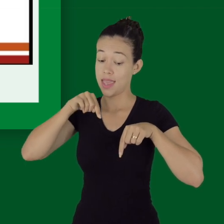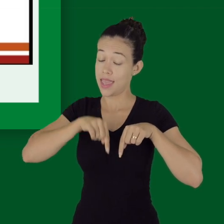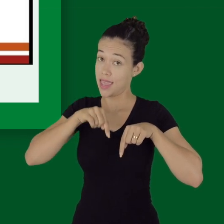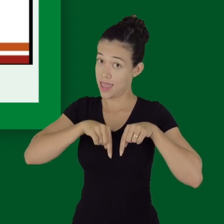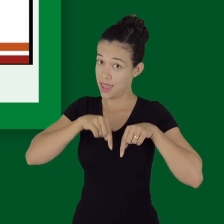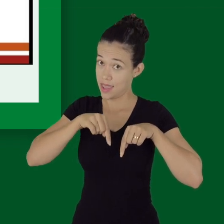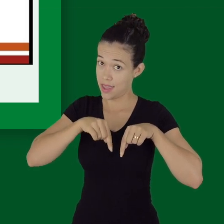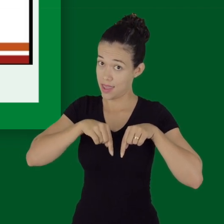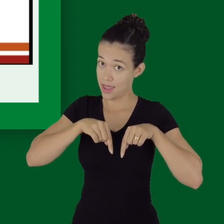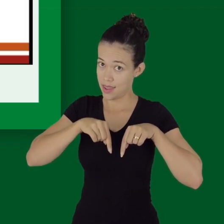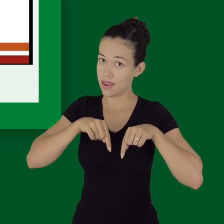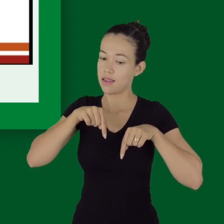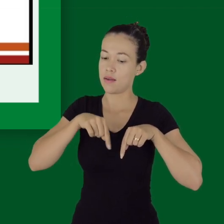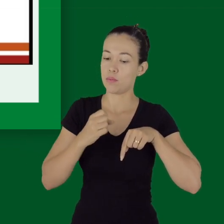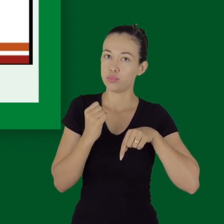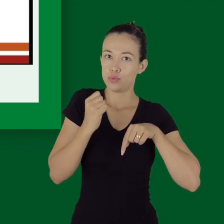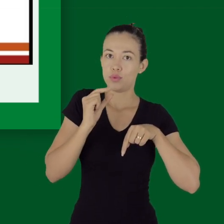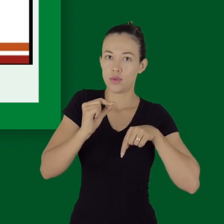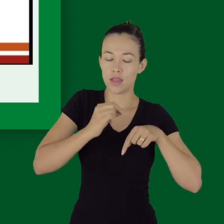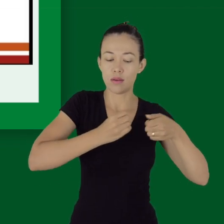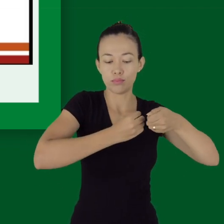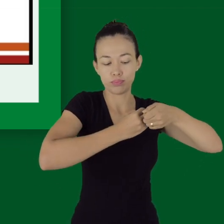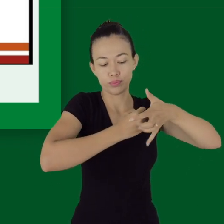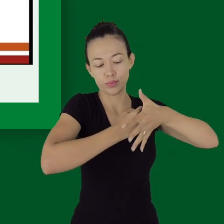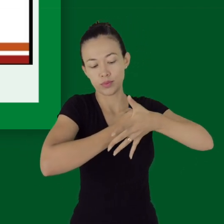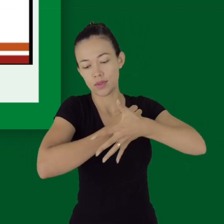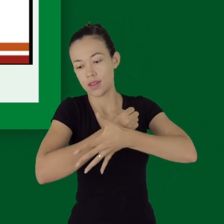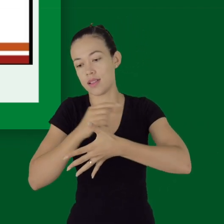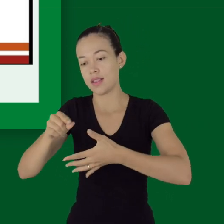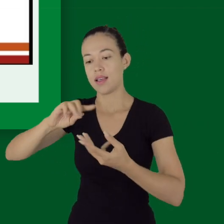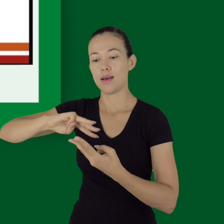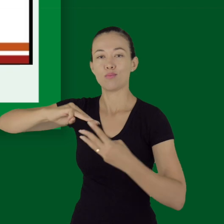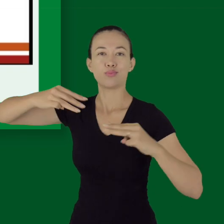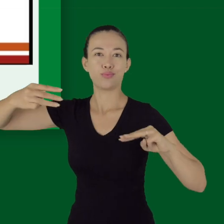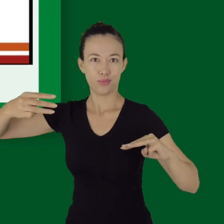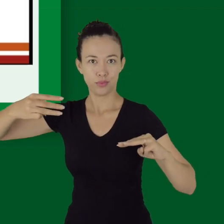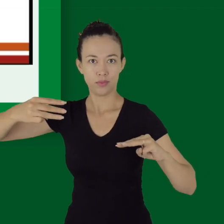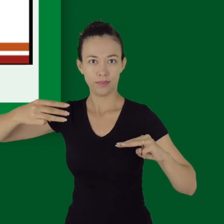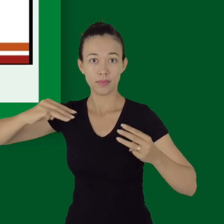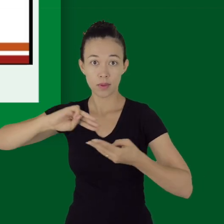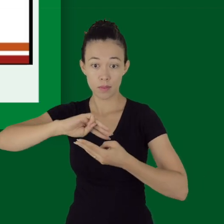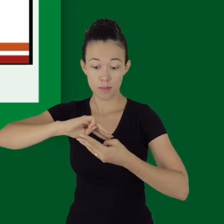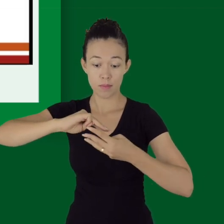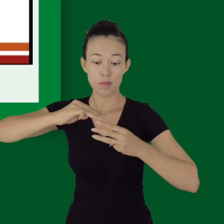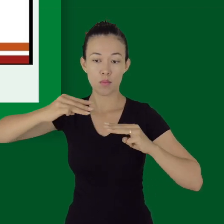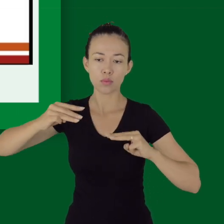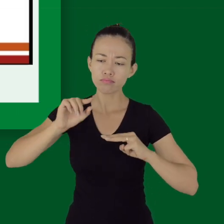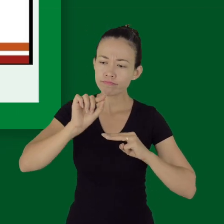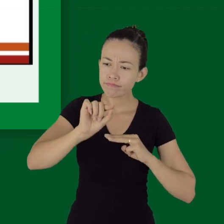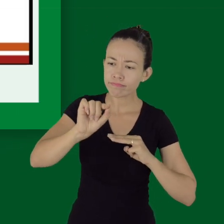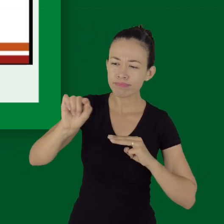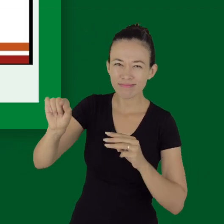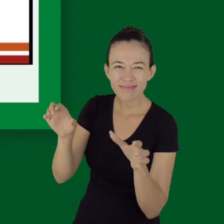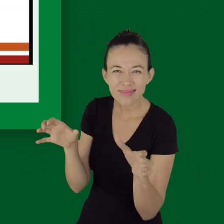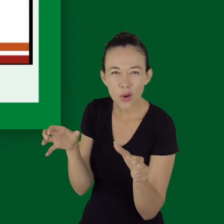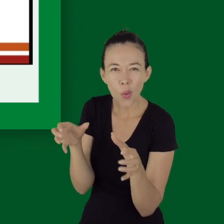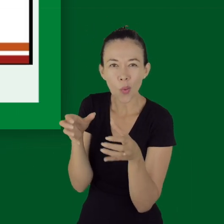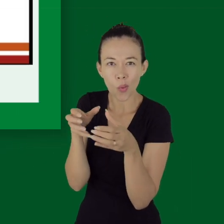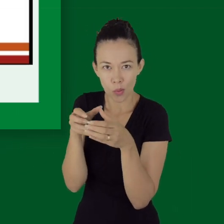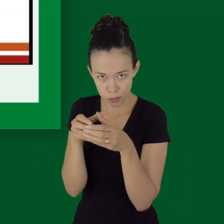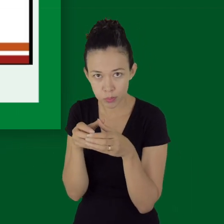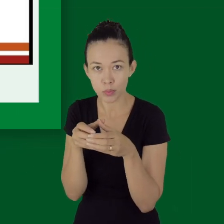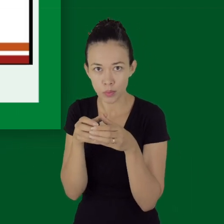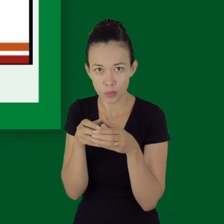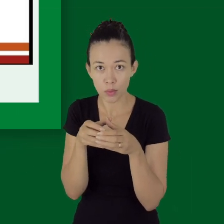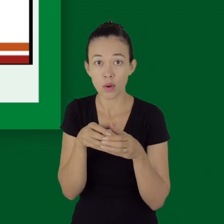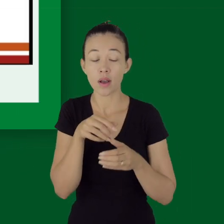que um miótomo, ele inerva um determinado, mais de um músculo, e